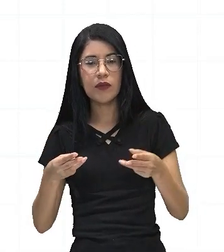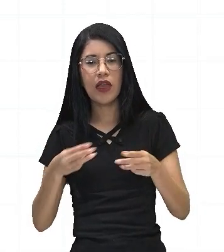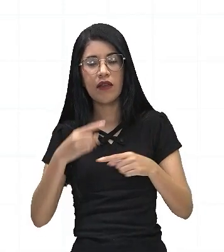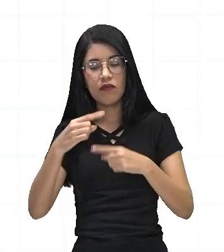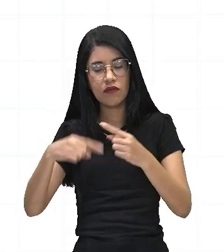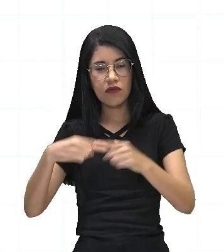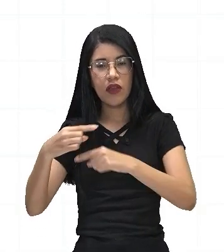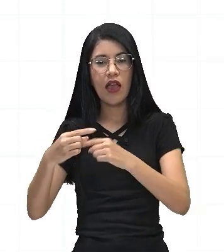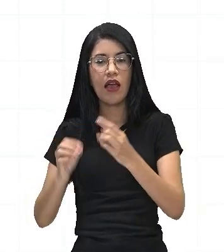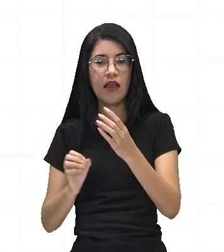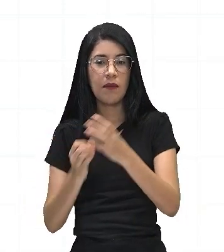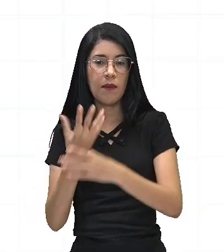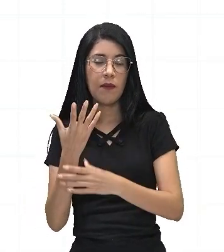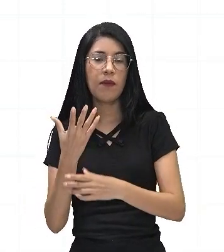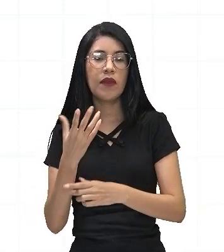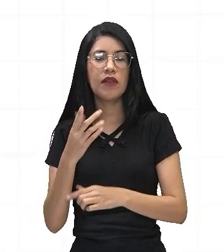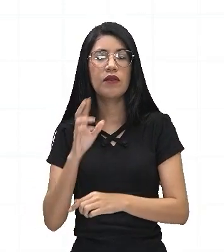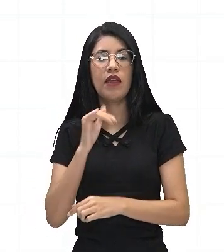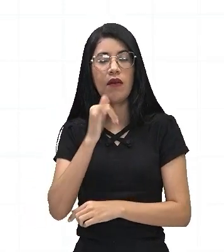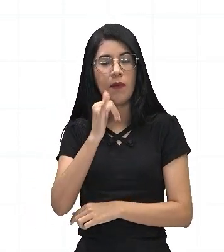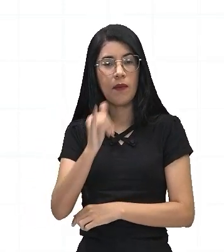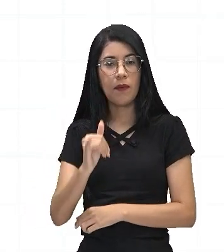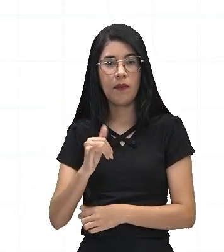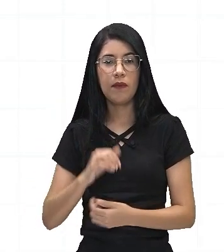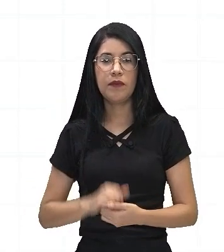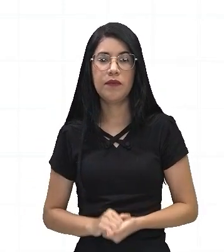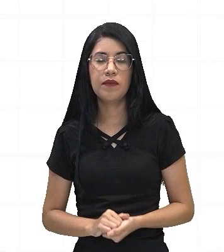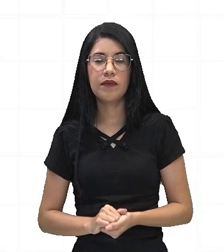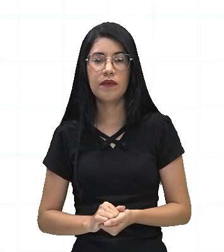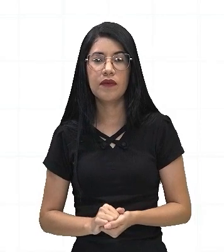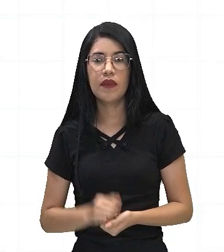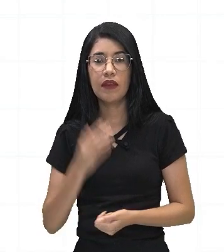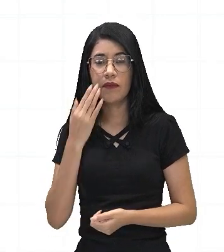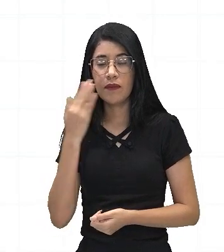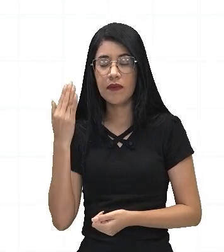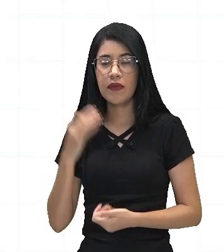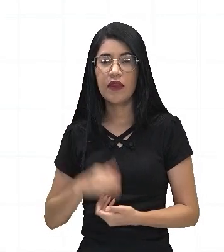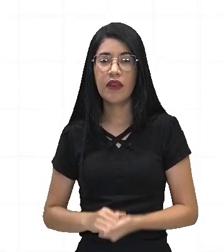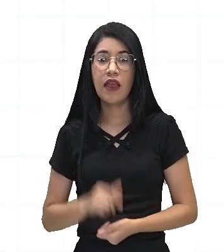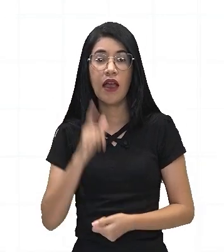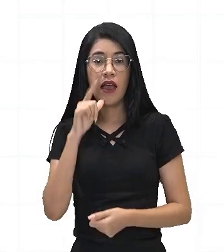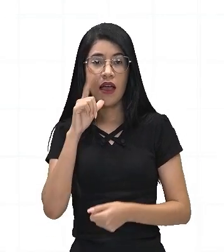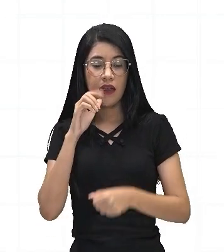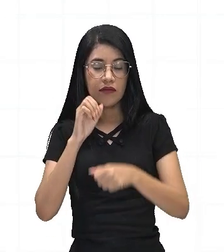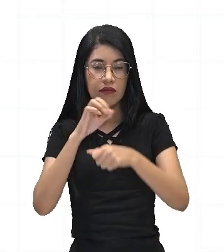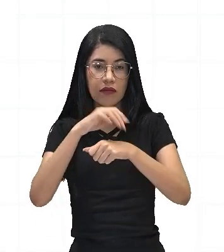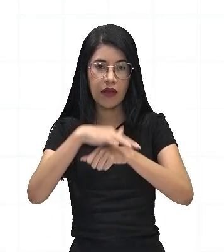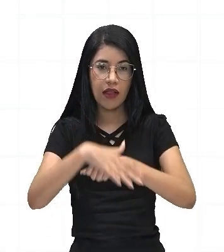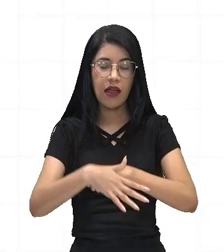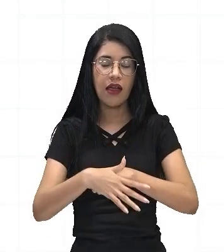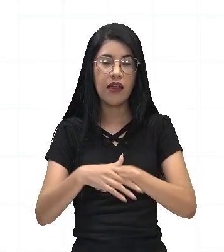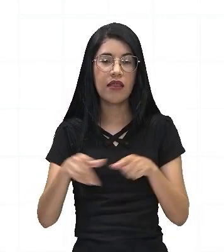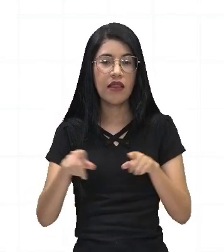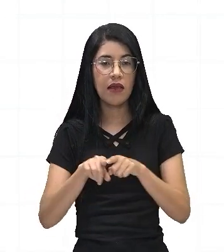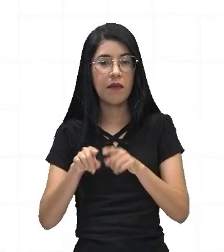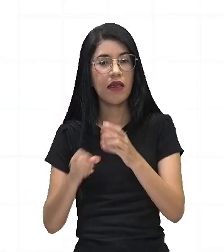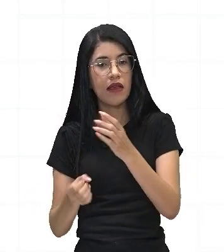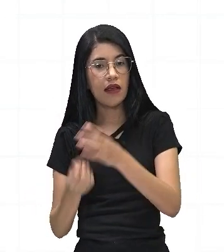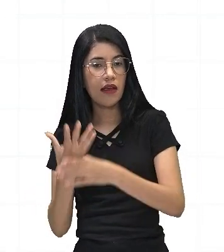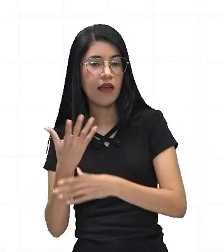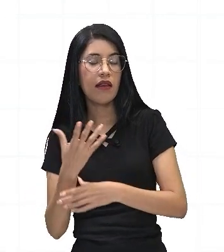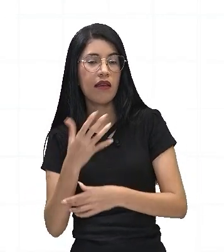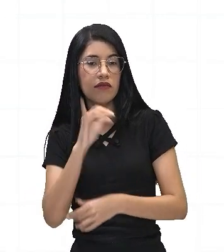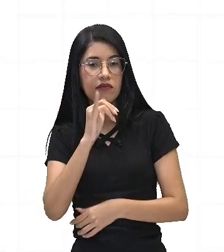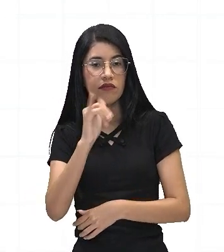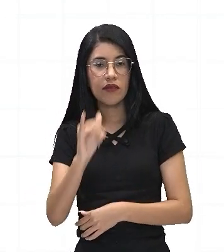corrente elétrica. E aí a gente observa na próxima imagem as usinas hidrelétricas, que é uma forma de produção de energia